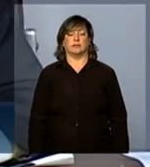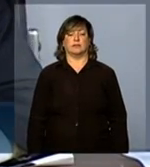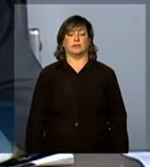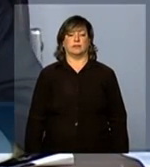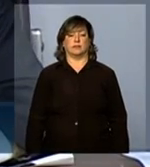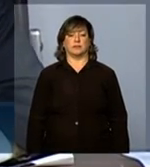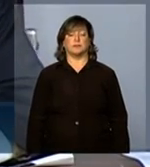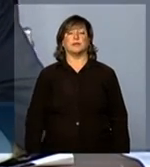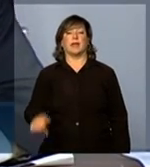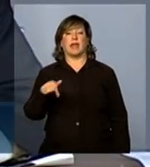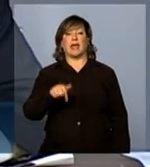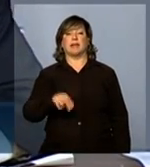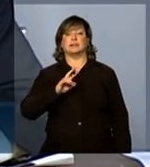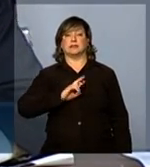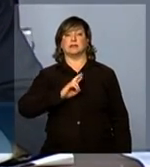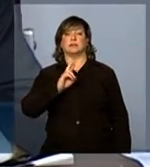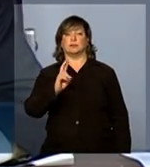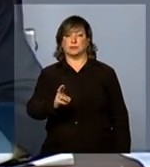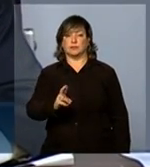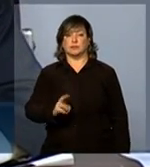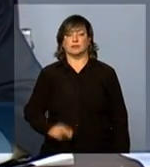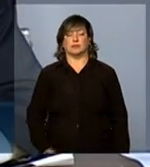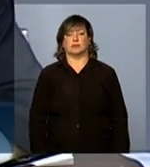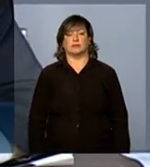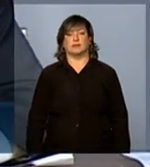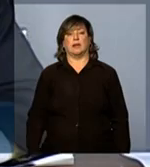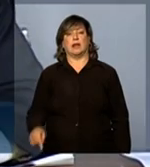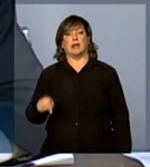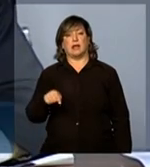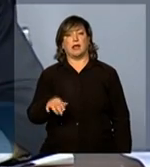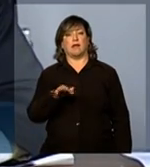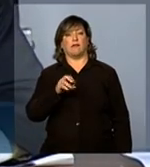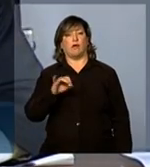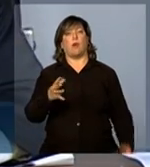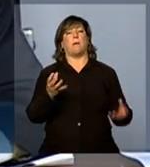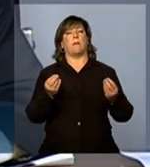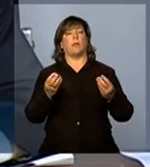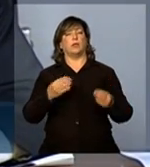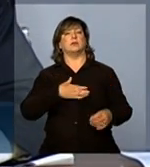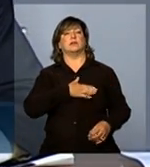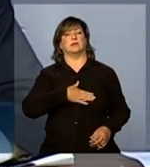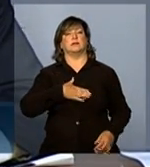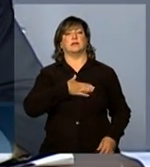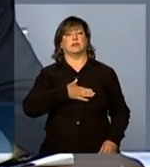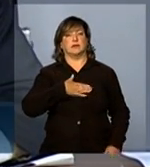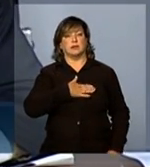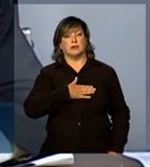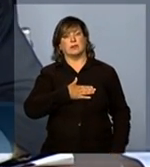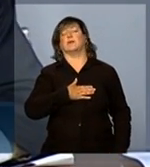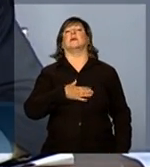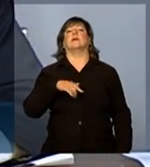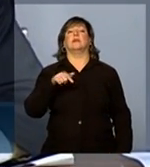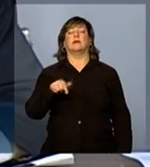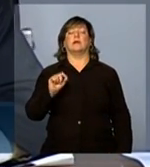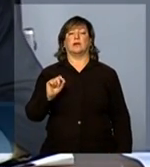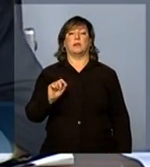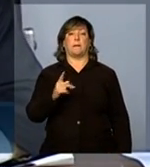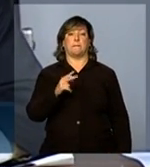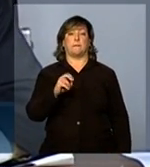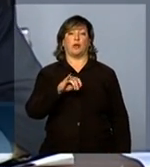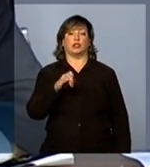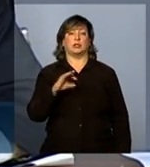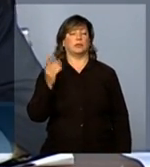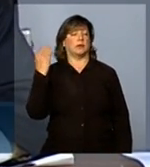Esse resultado ele foi muito satisfatório. De fato, as projeções eram menores,